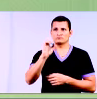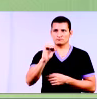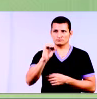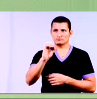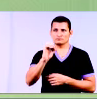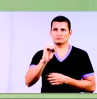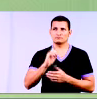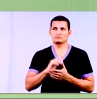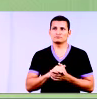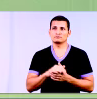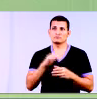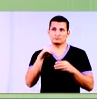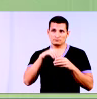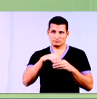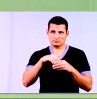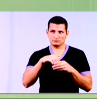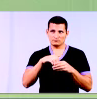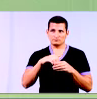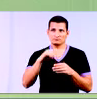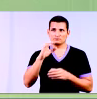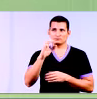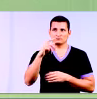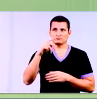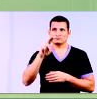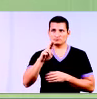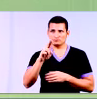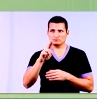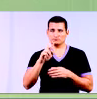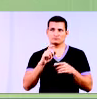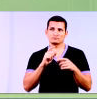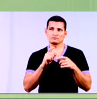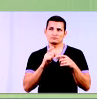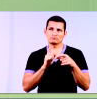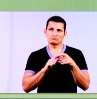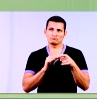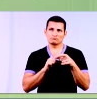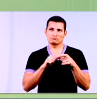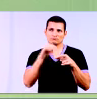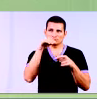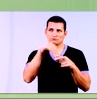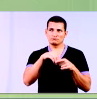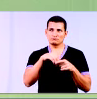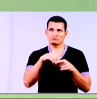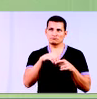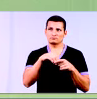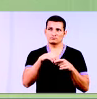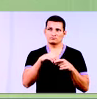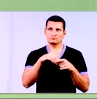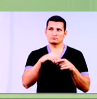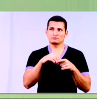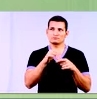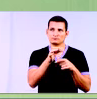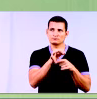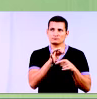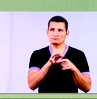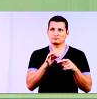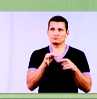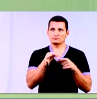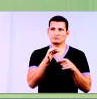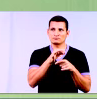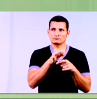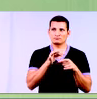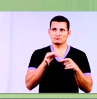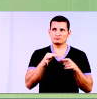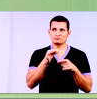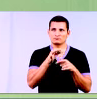do meu processador aqui, dentro do meu chip, que aqui é um chip, aí eu tenho aqui os núcleos, ó.